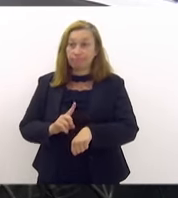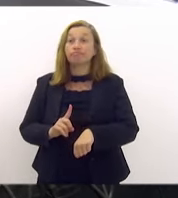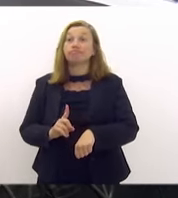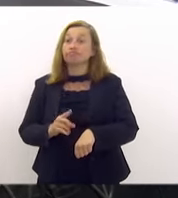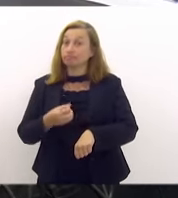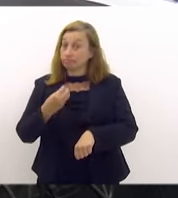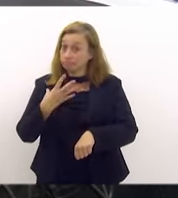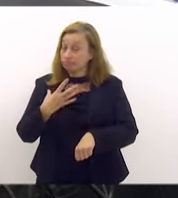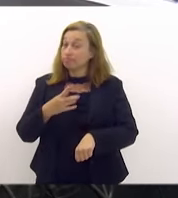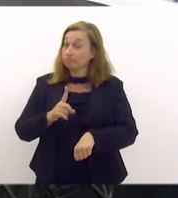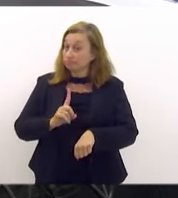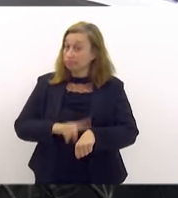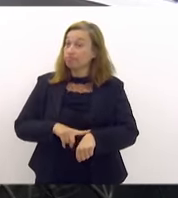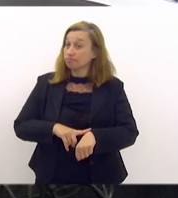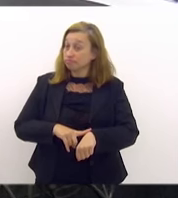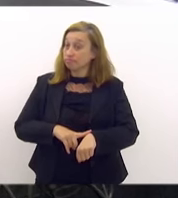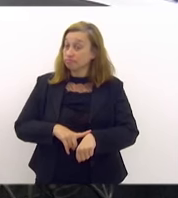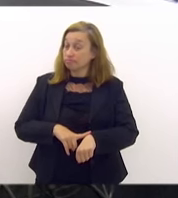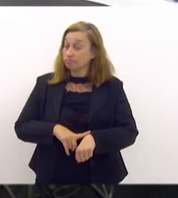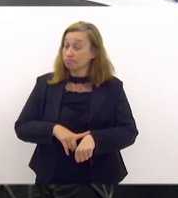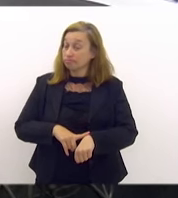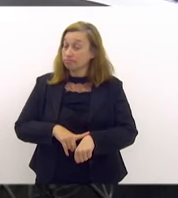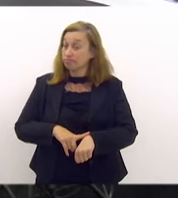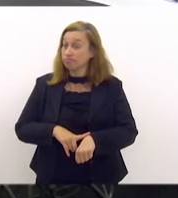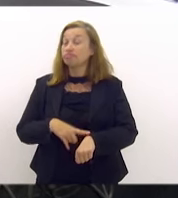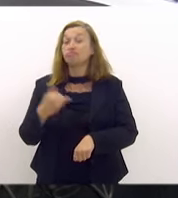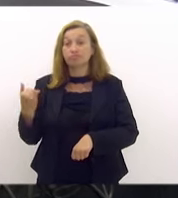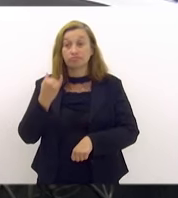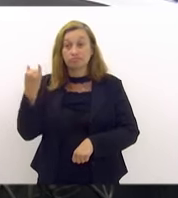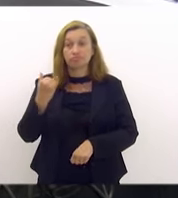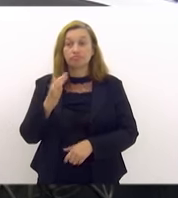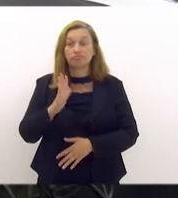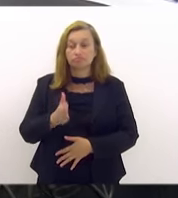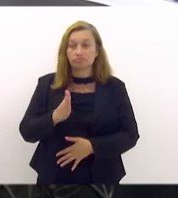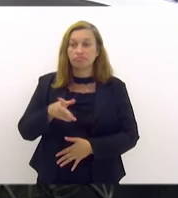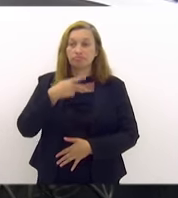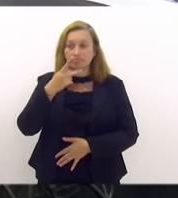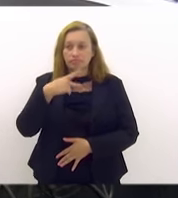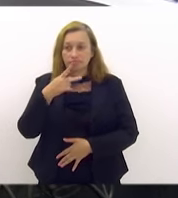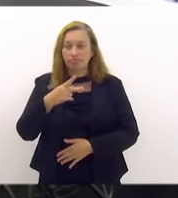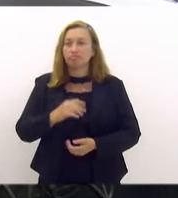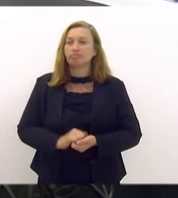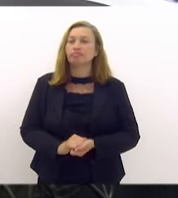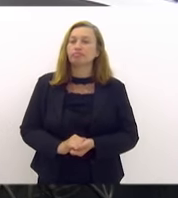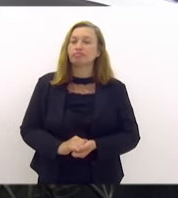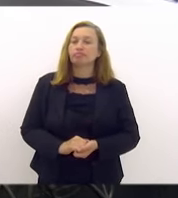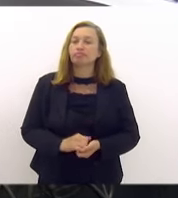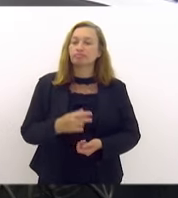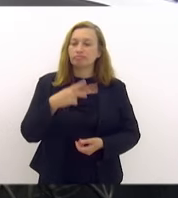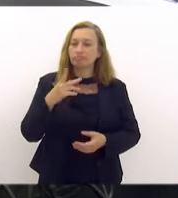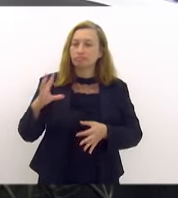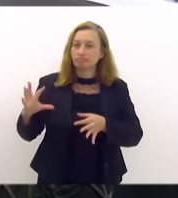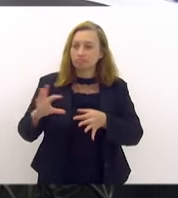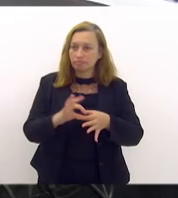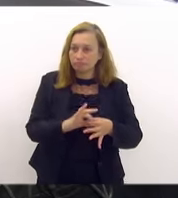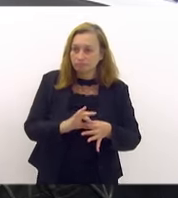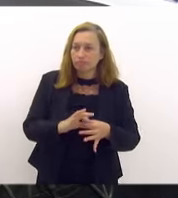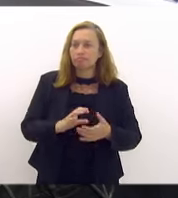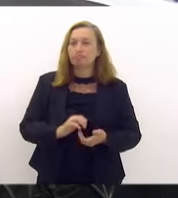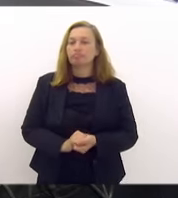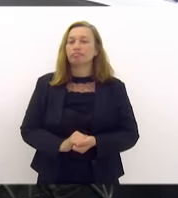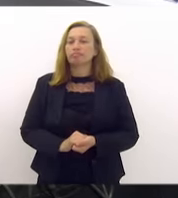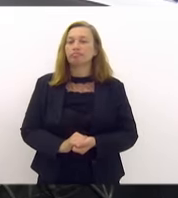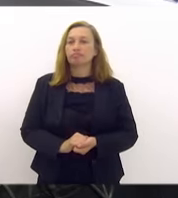eh exíguo e também é importante já que se trata ali pode ser uma fala que complemente ou que